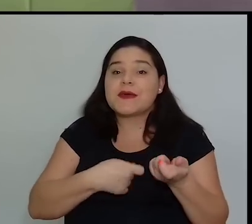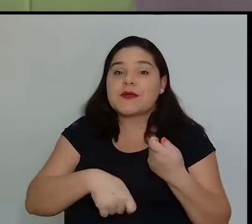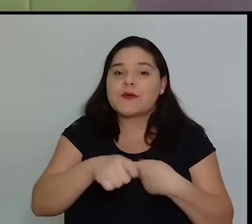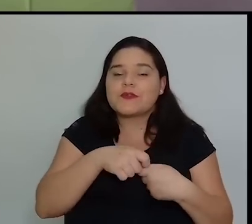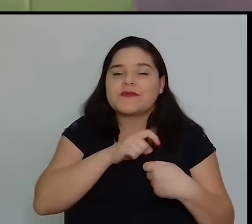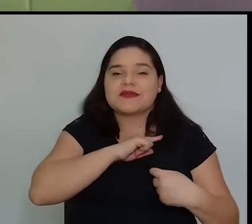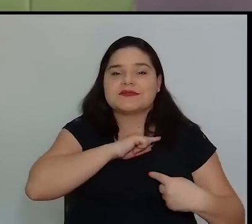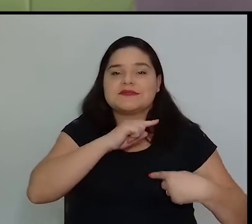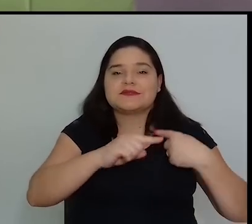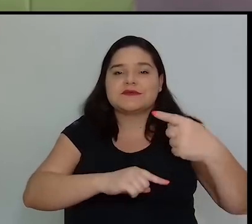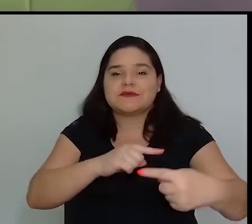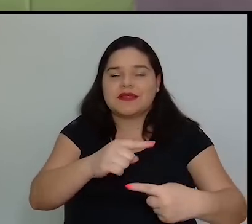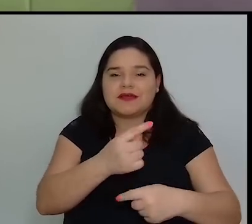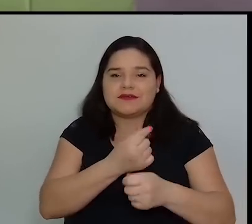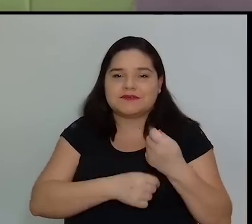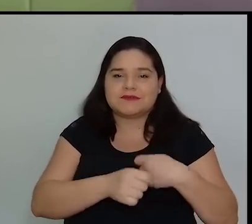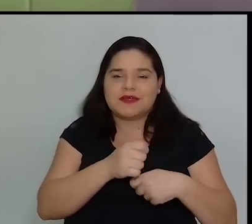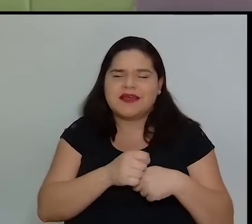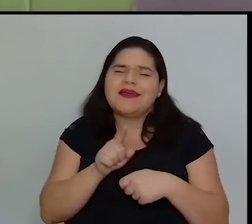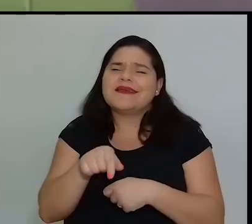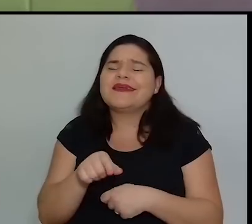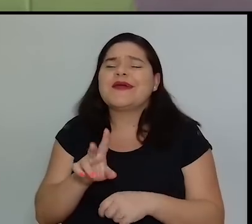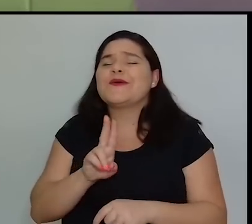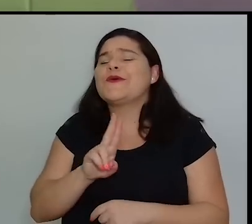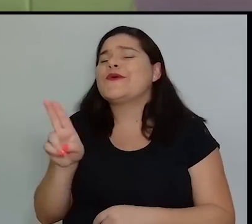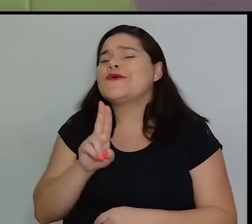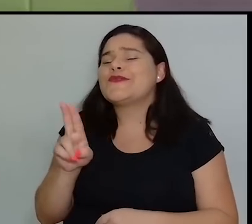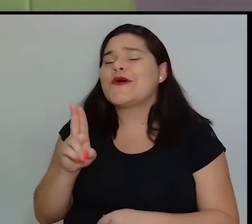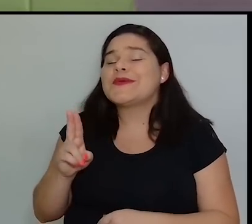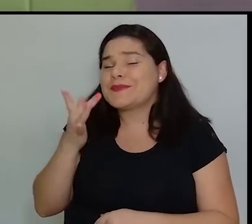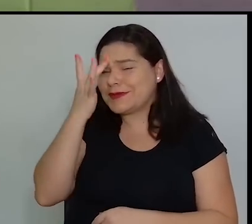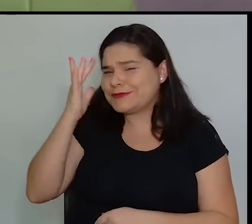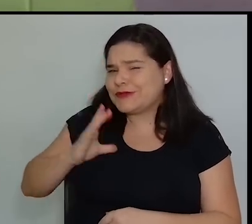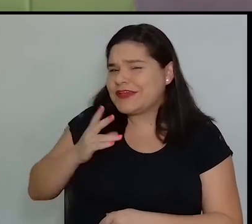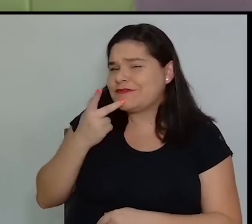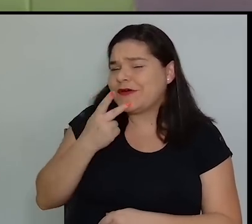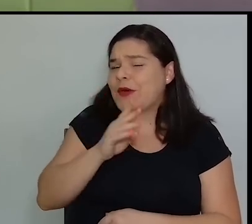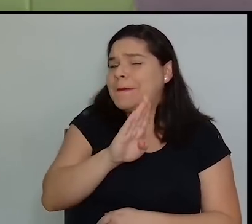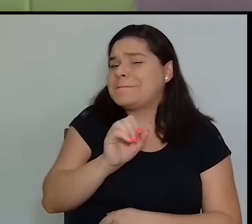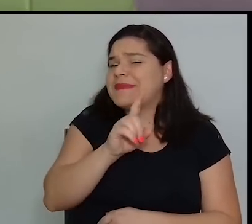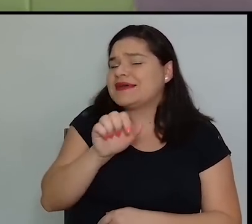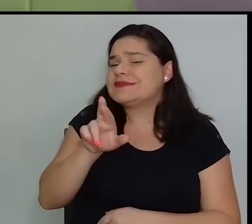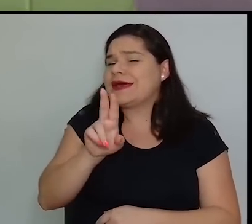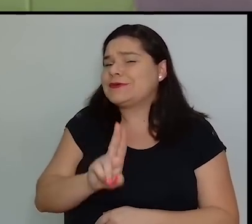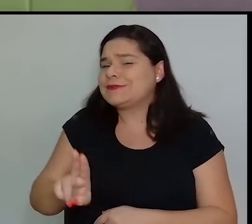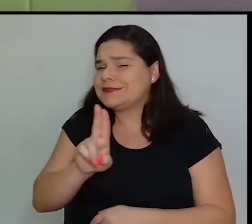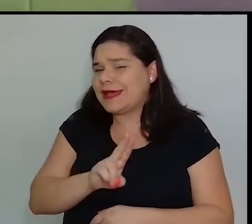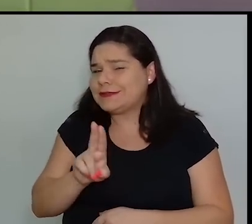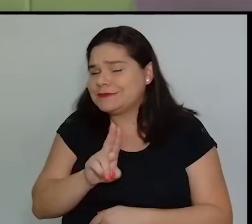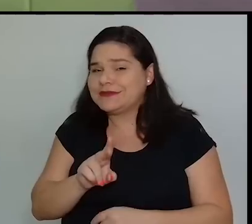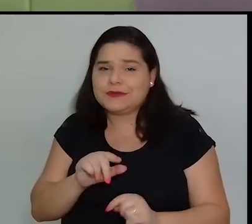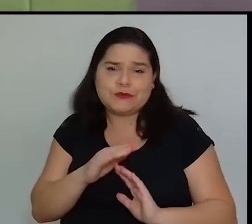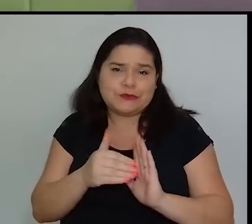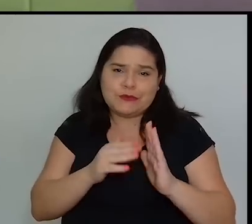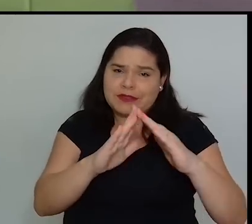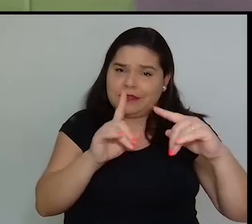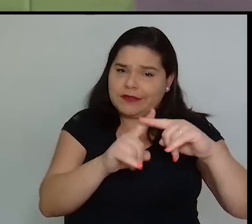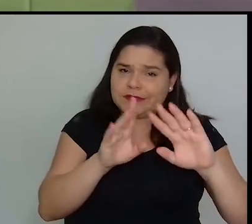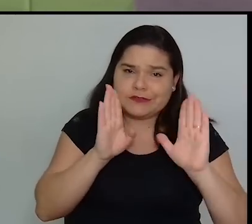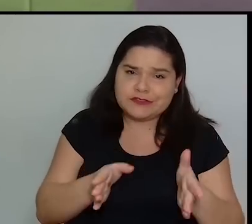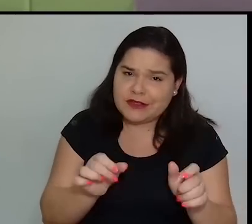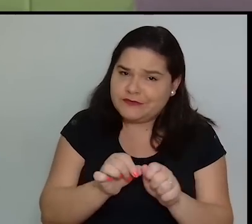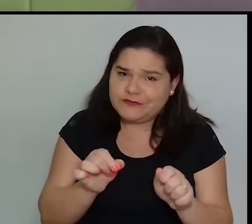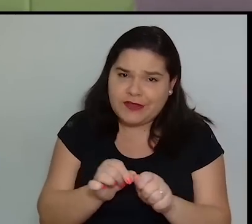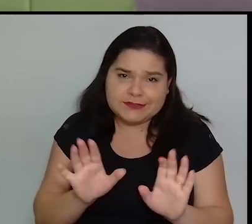circular que é o nome que os ricos deram para brechó ou para o bazar de produto usado que toda a igreja o que todo